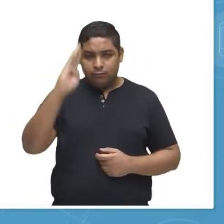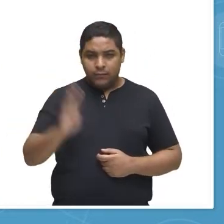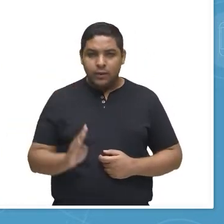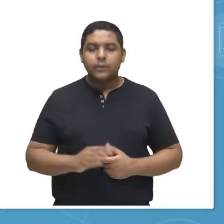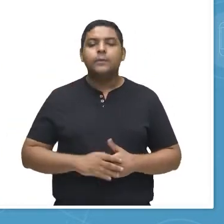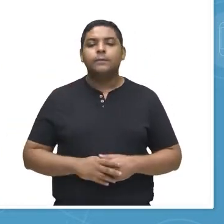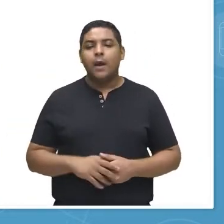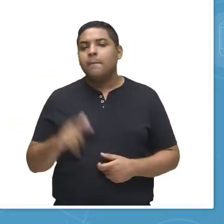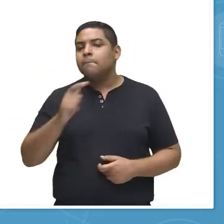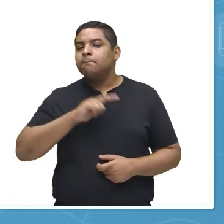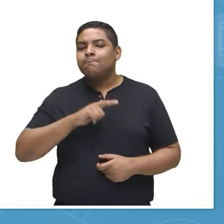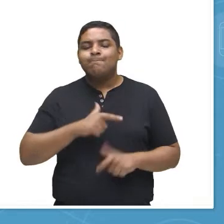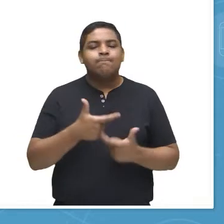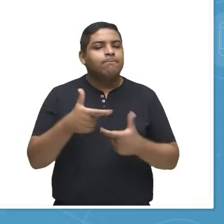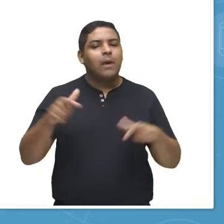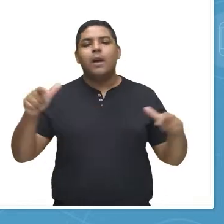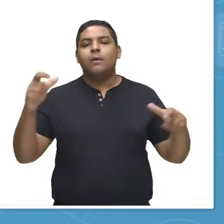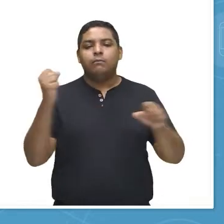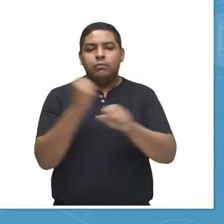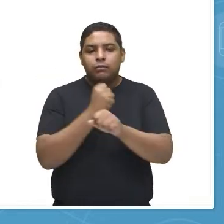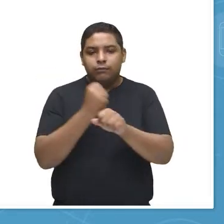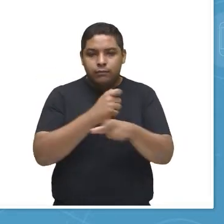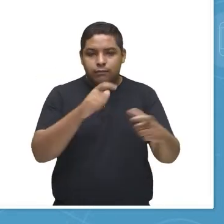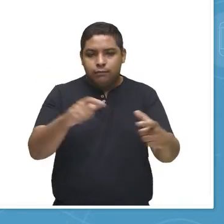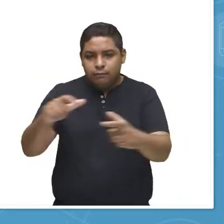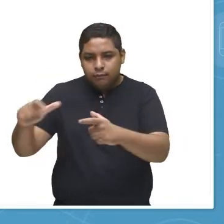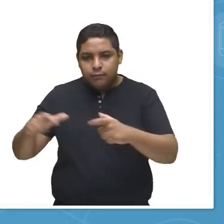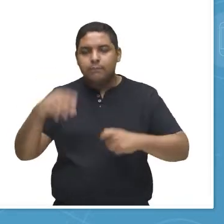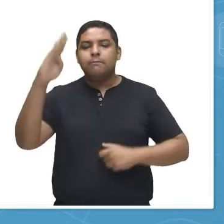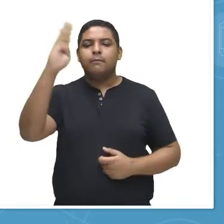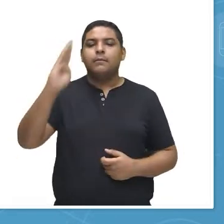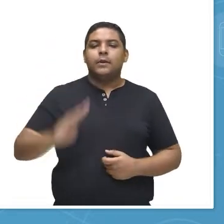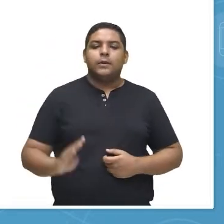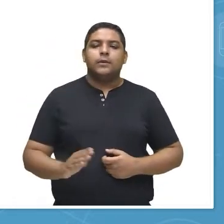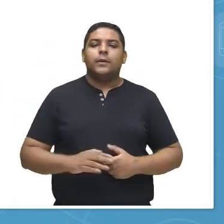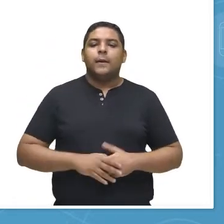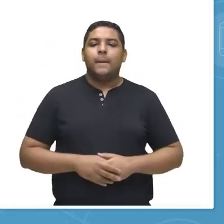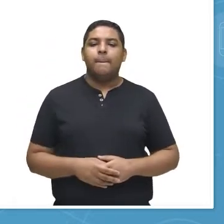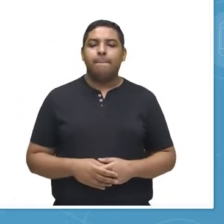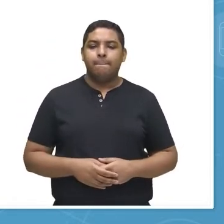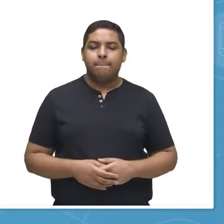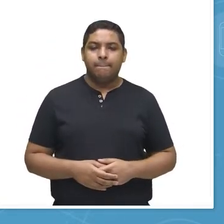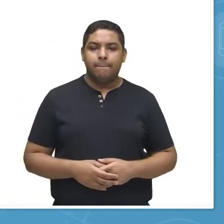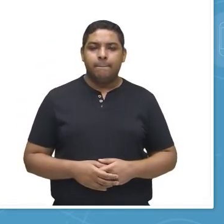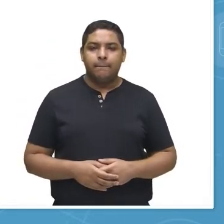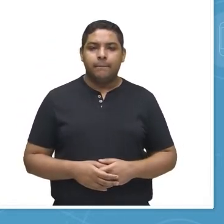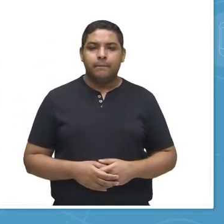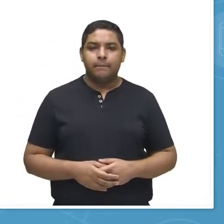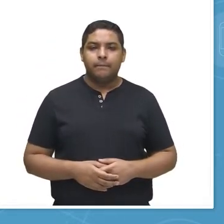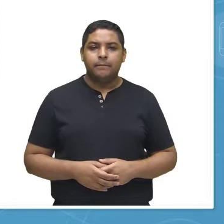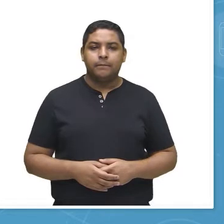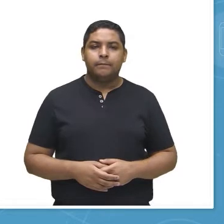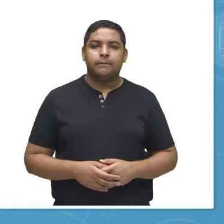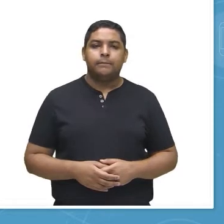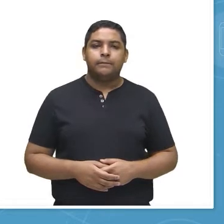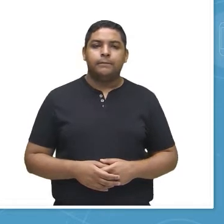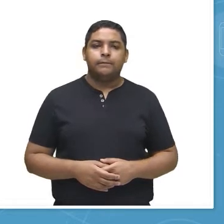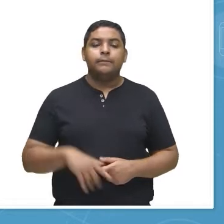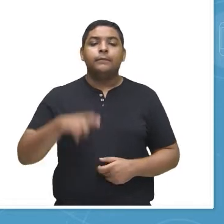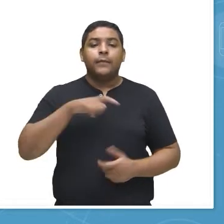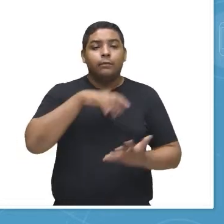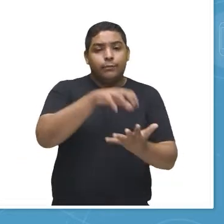maior infraestrutura do Brasil. Grande metrópole nacional continua o conceito para nós. Vamos lá. As